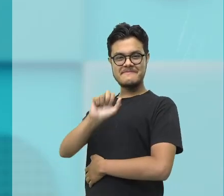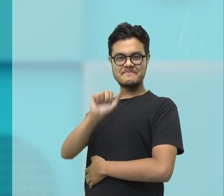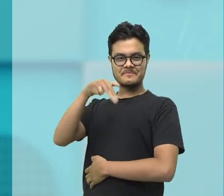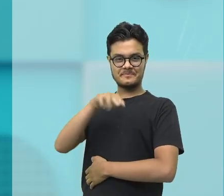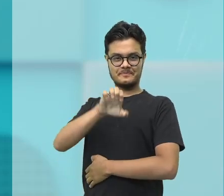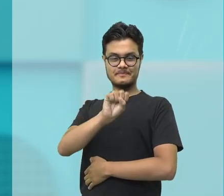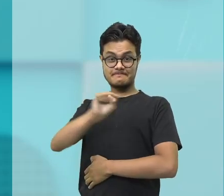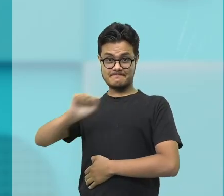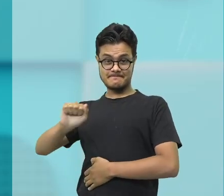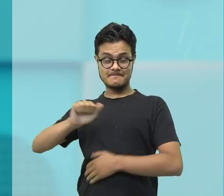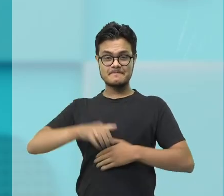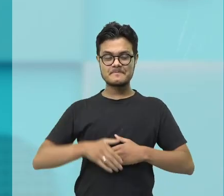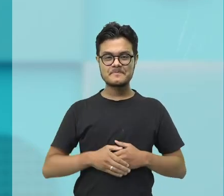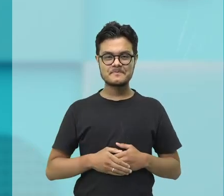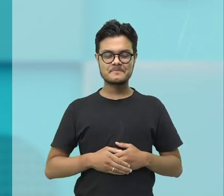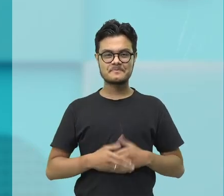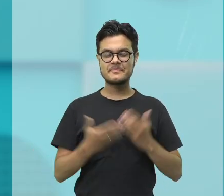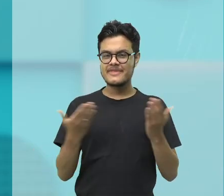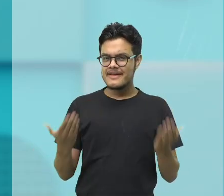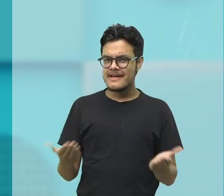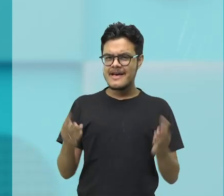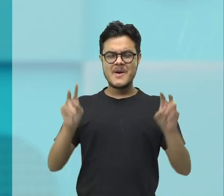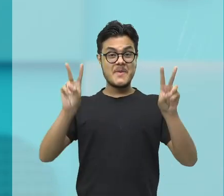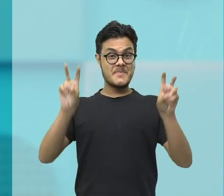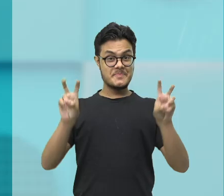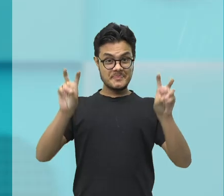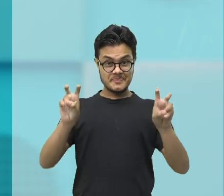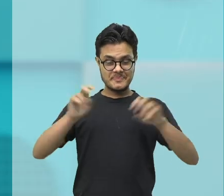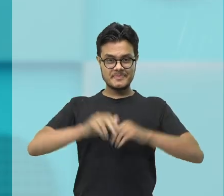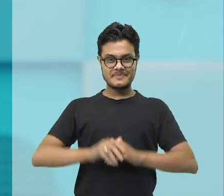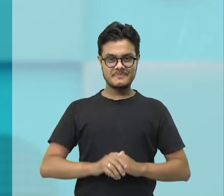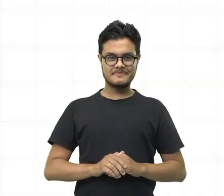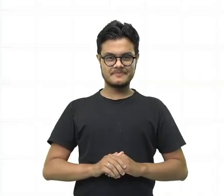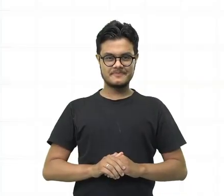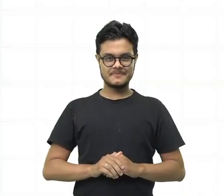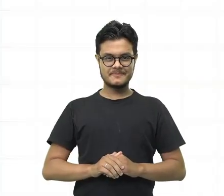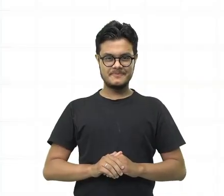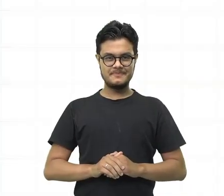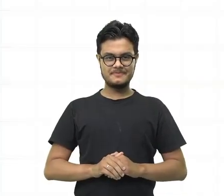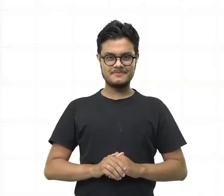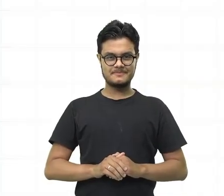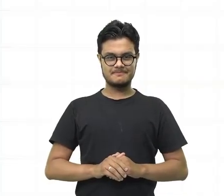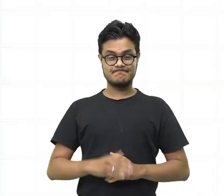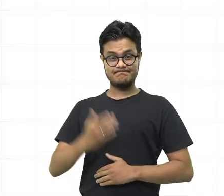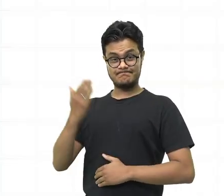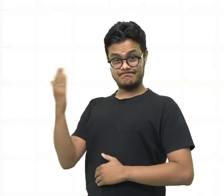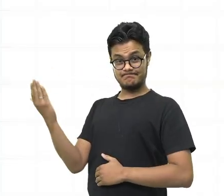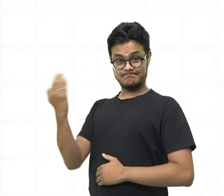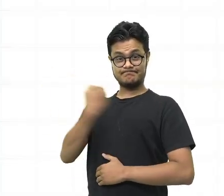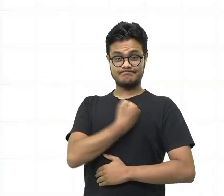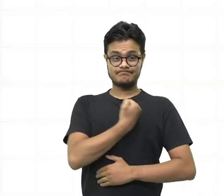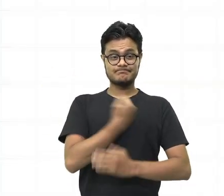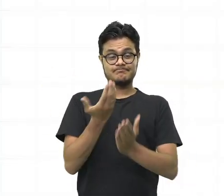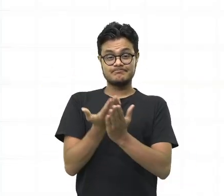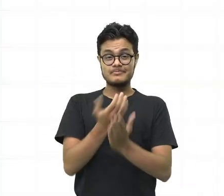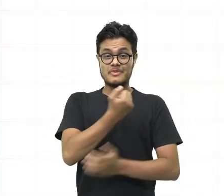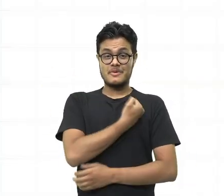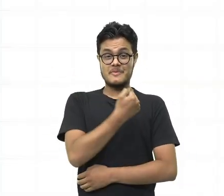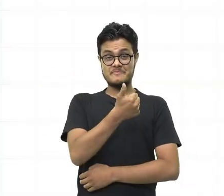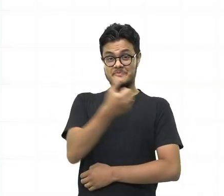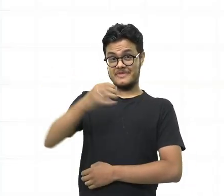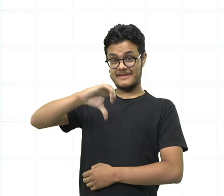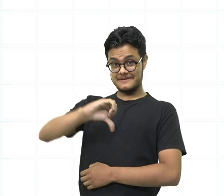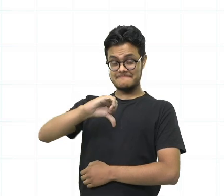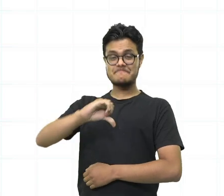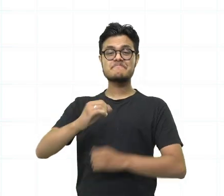professora Vanessa Mafra. Vamos verificar o nosso conteúdo? A aula de número 19 traz